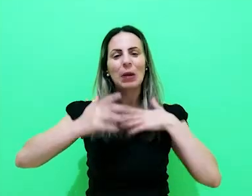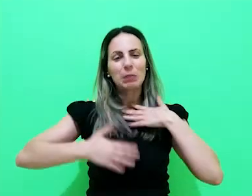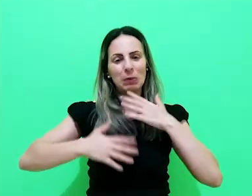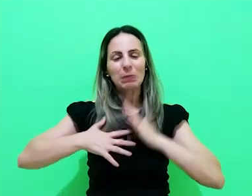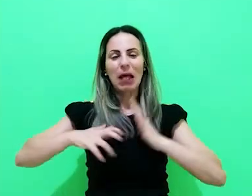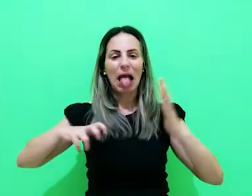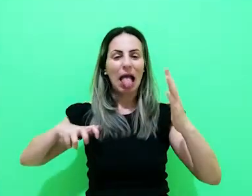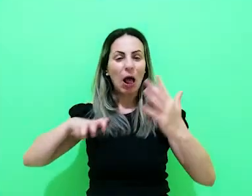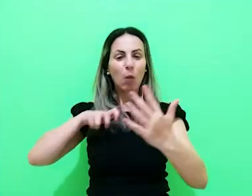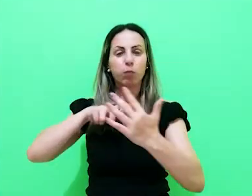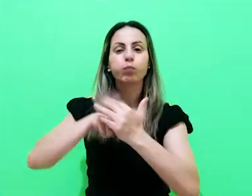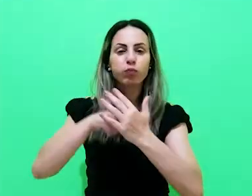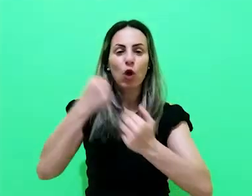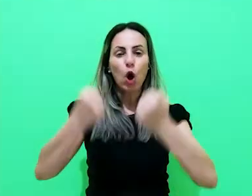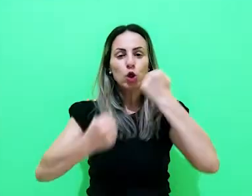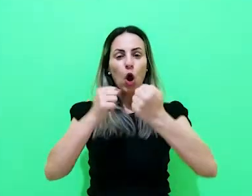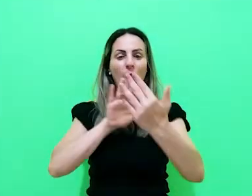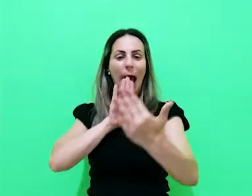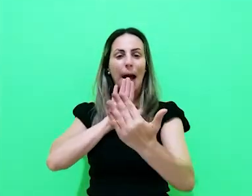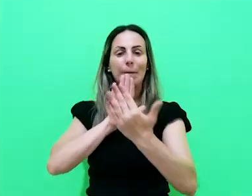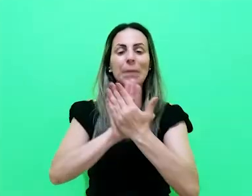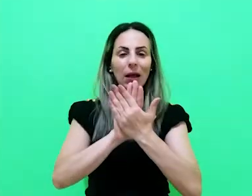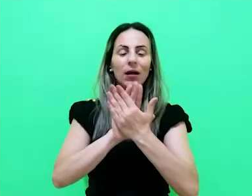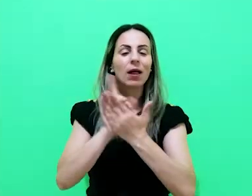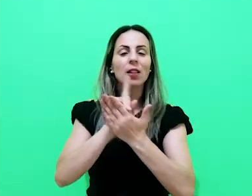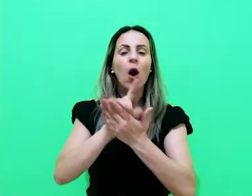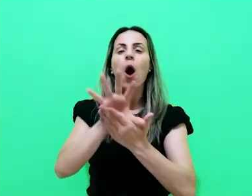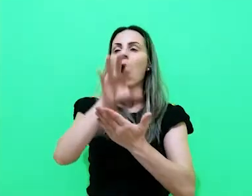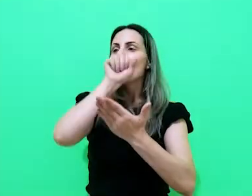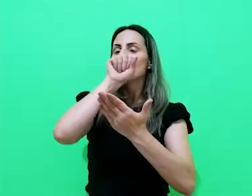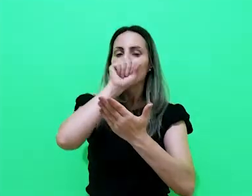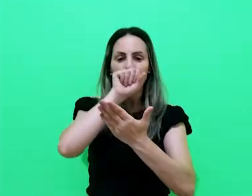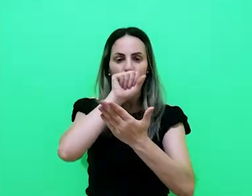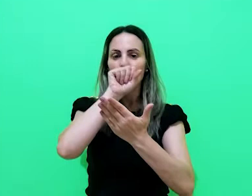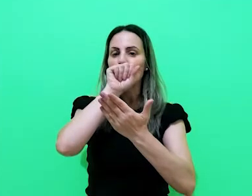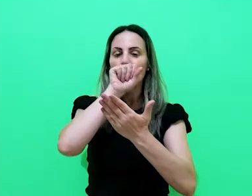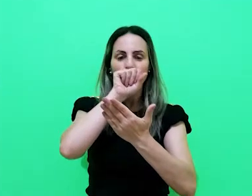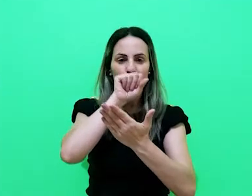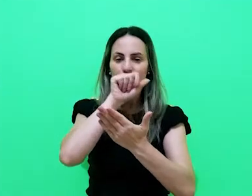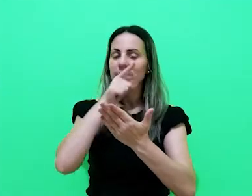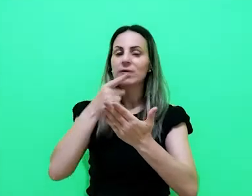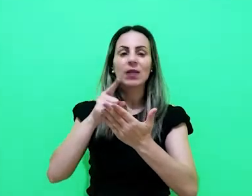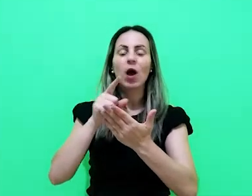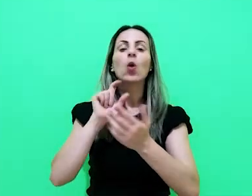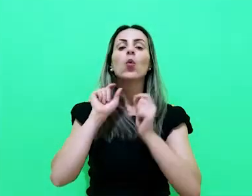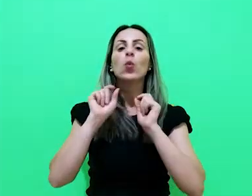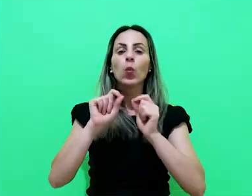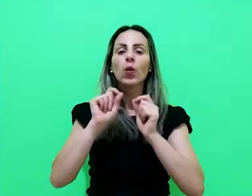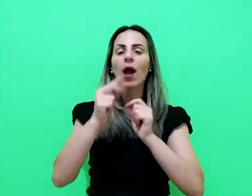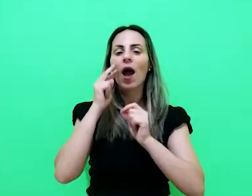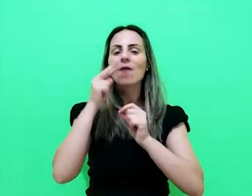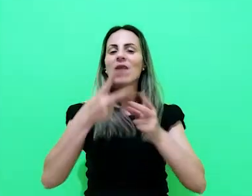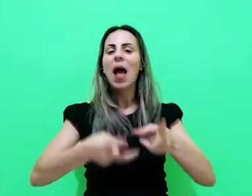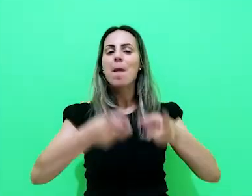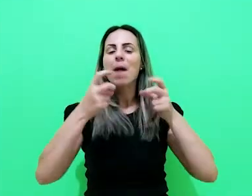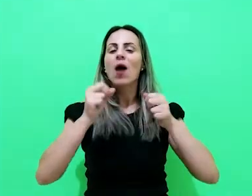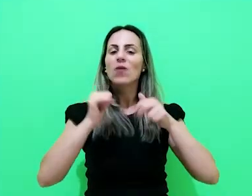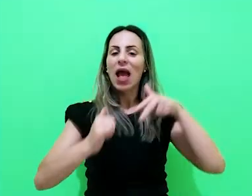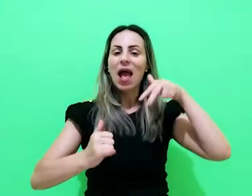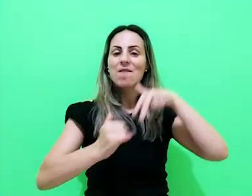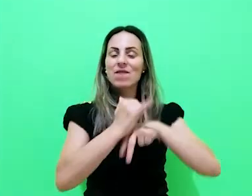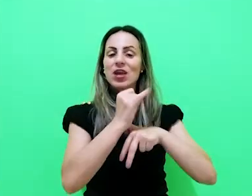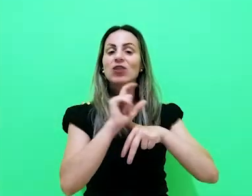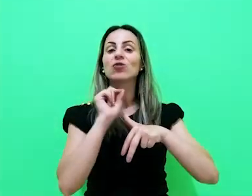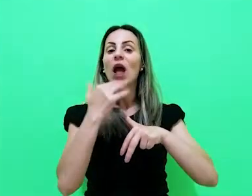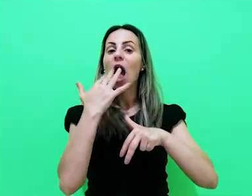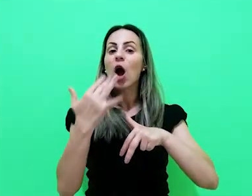o volante no outro carro e ela não respira. Se essa vítima não respira, então a gente já vê que ela é uma vítima